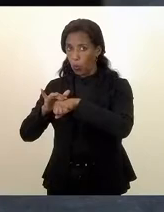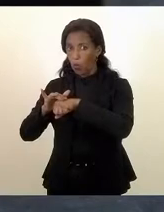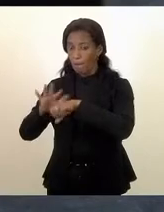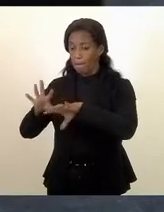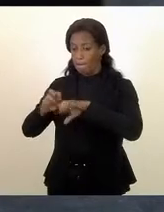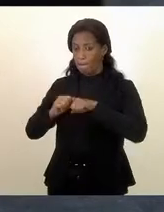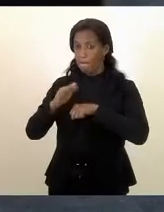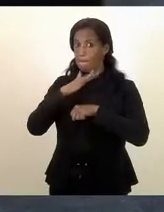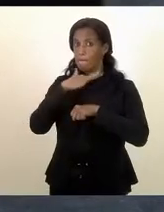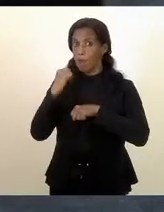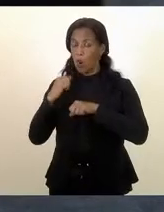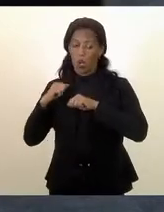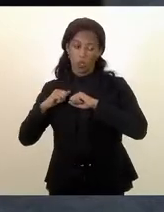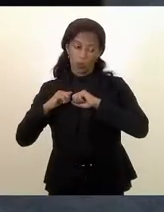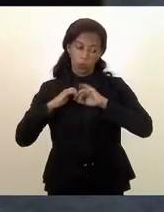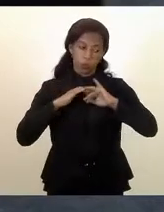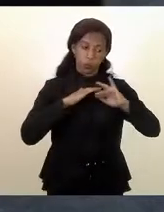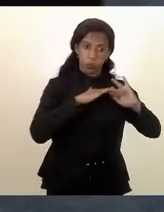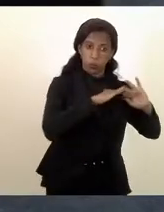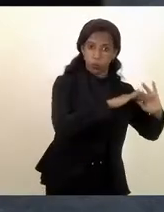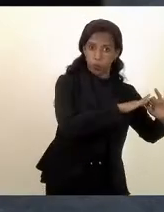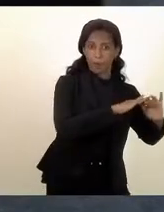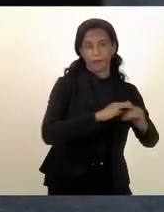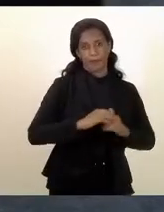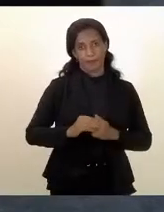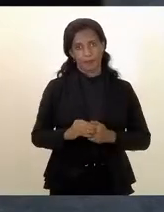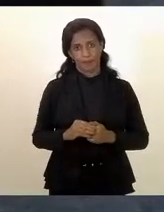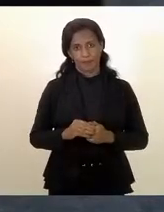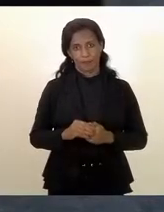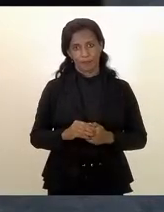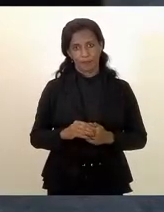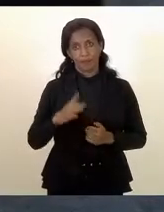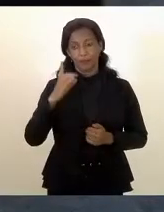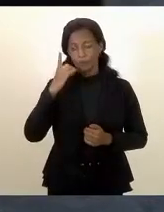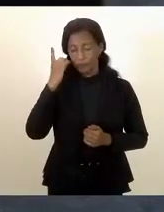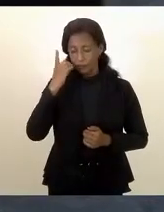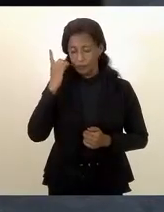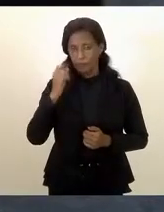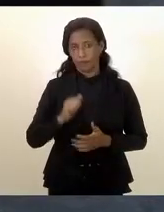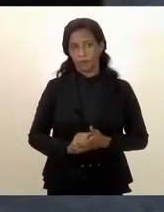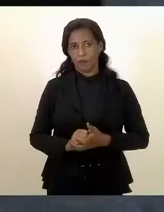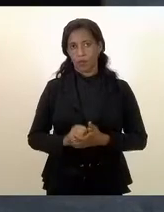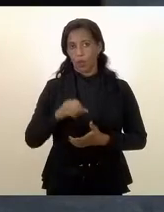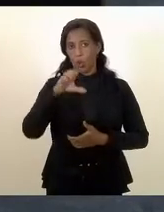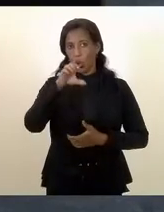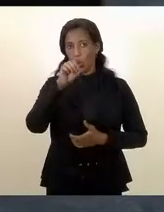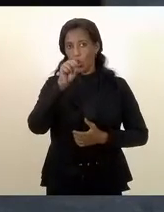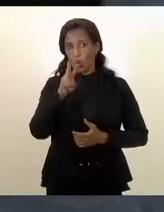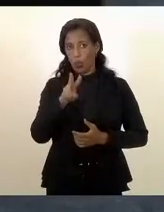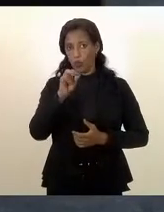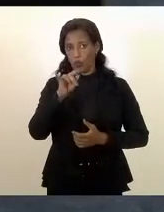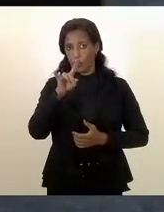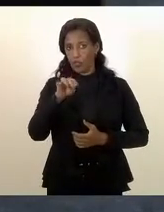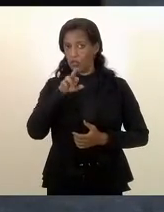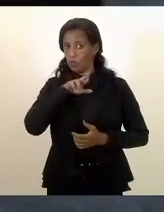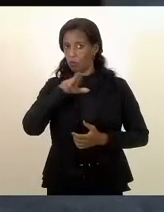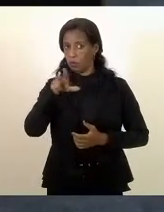mundo querido deputado este covid não veio para brincar